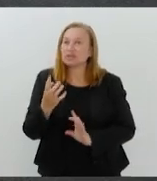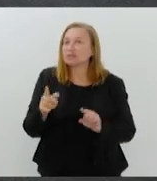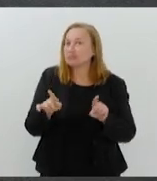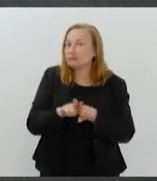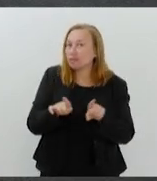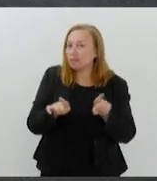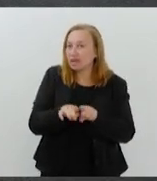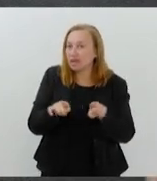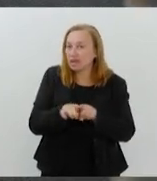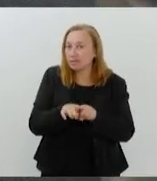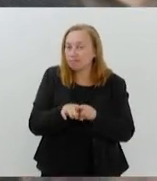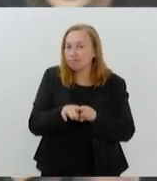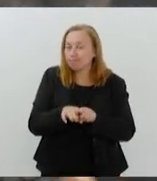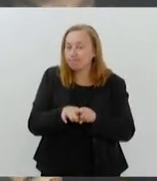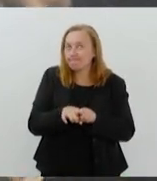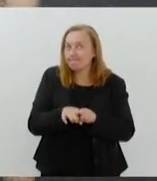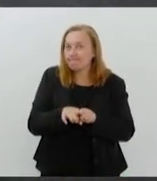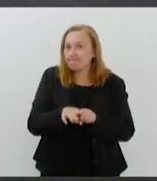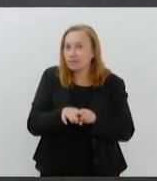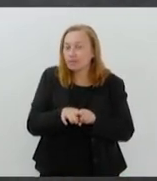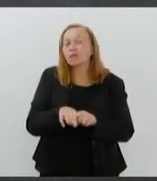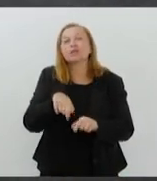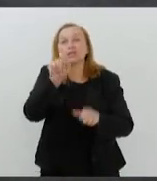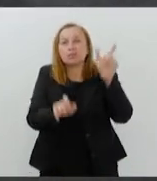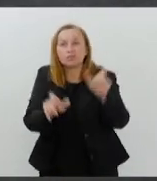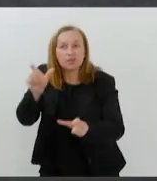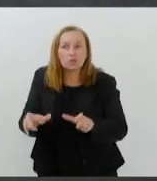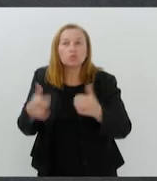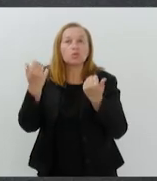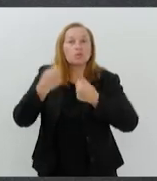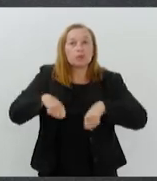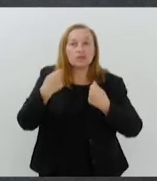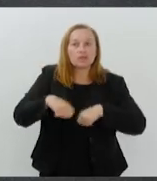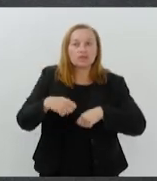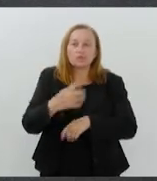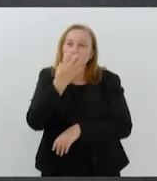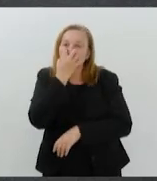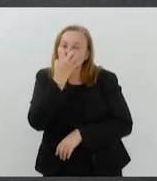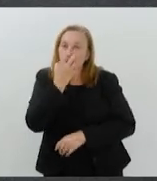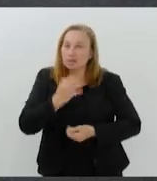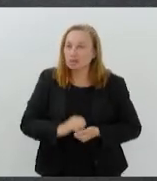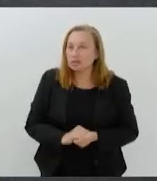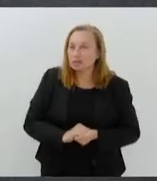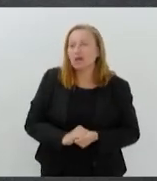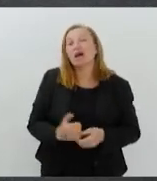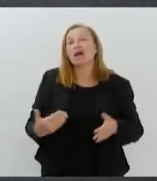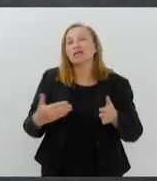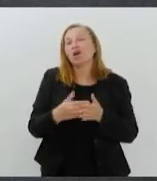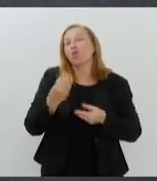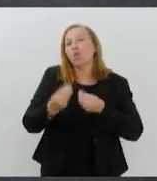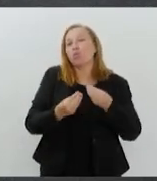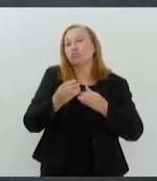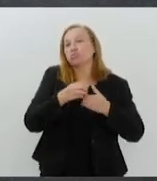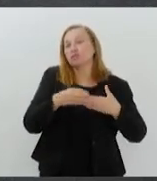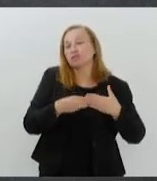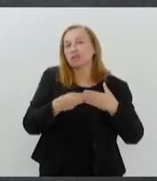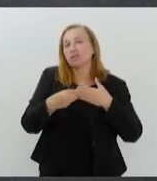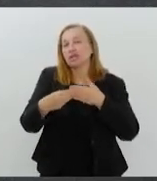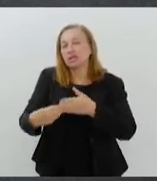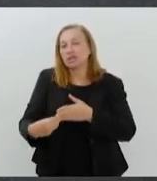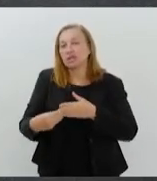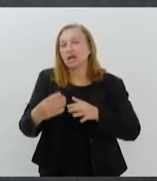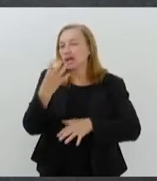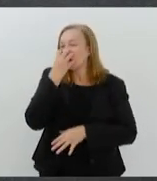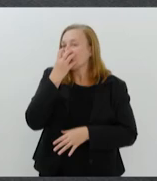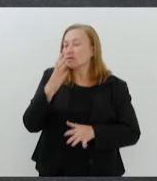trata de pessoas que precisam desses cães, até como cães-guia. Então, na verdade, o